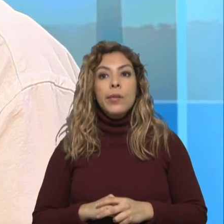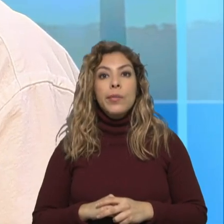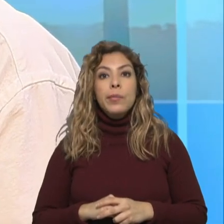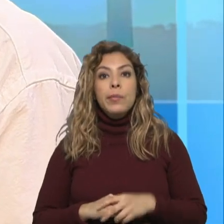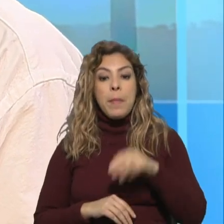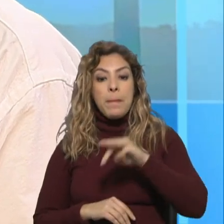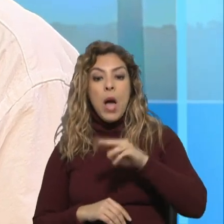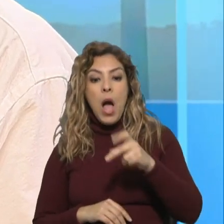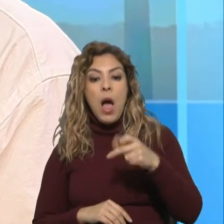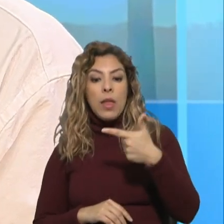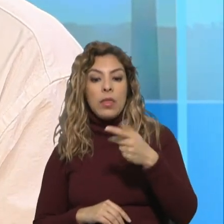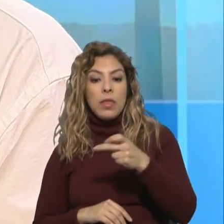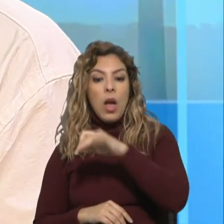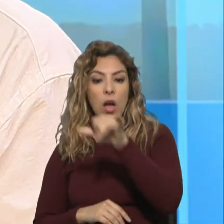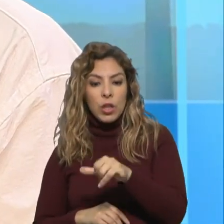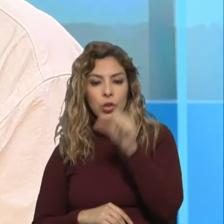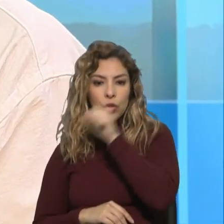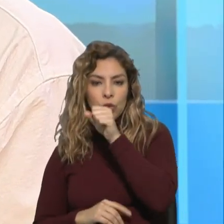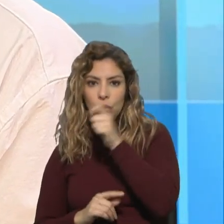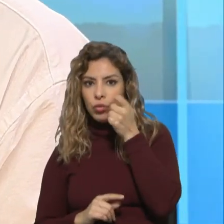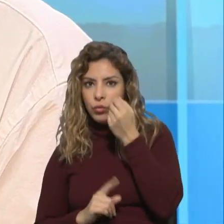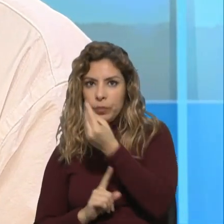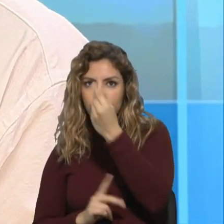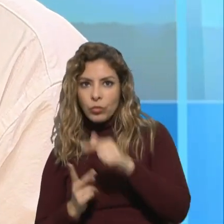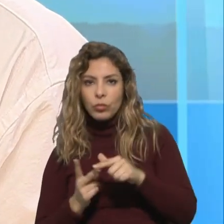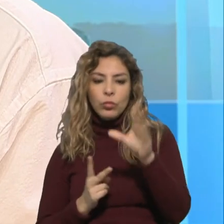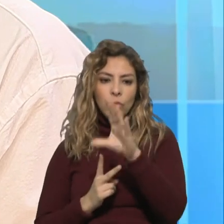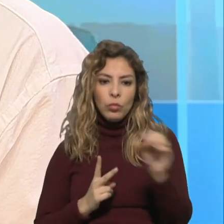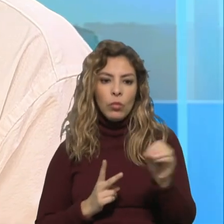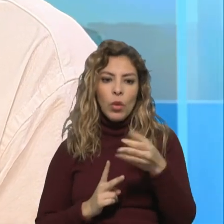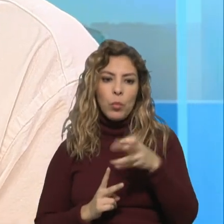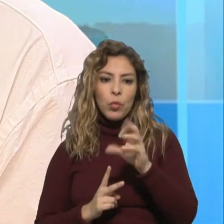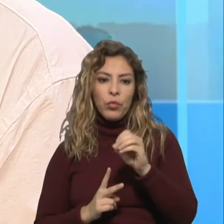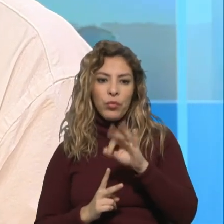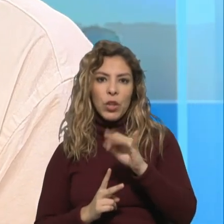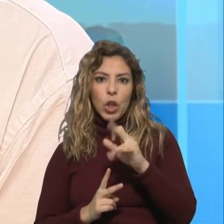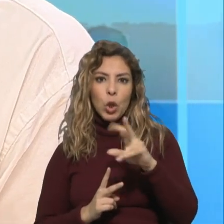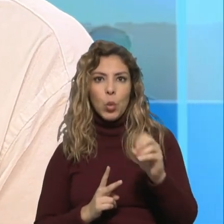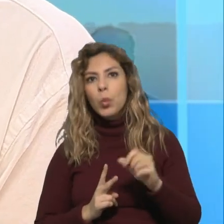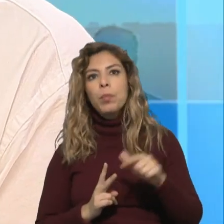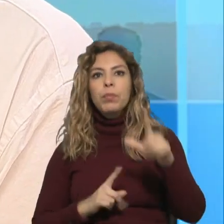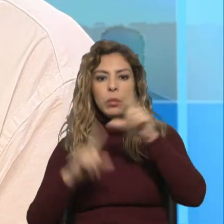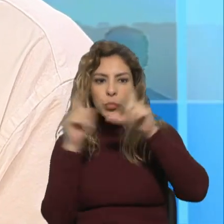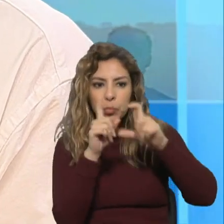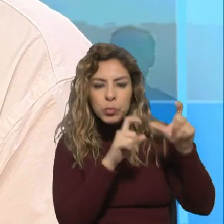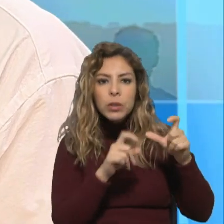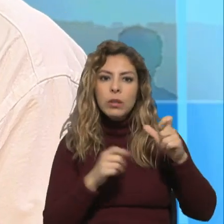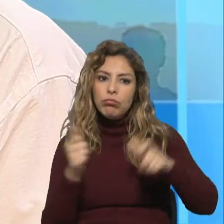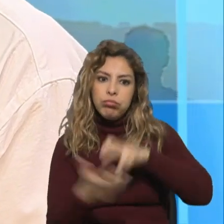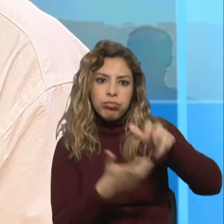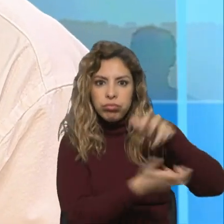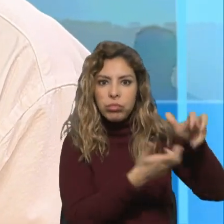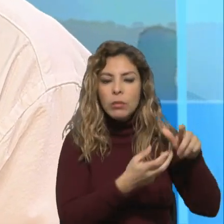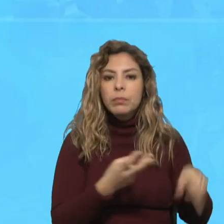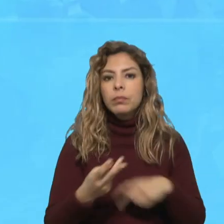Matai, cantor, um bocadinho mais conhecido, o João Porfírio, um fotojornalista que tem também acompanhado todas estas crises que